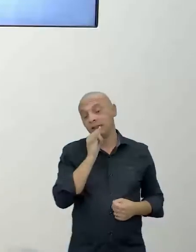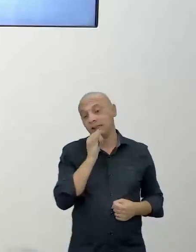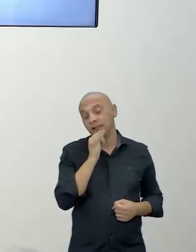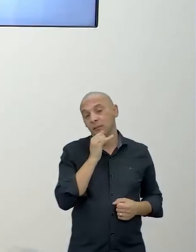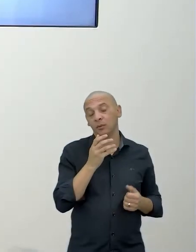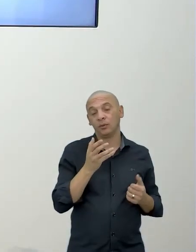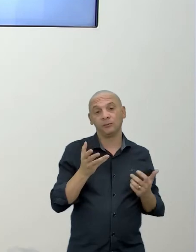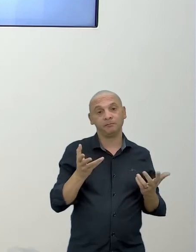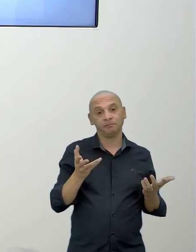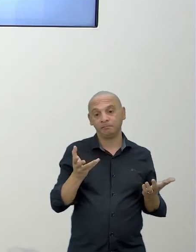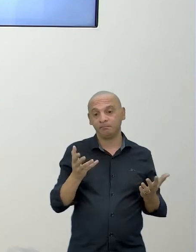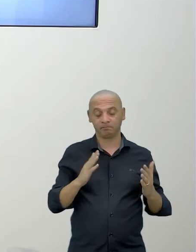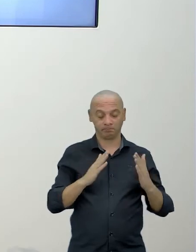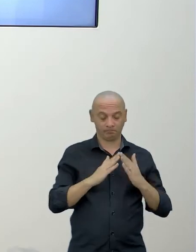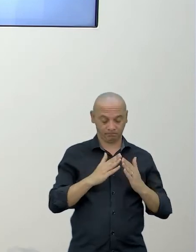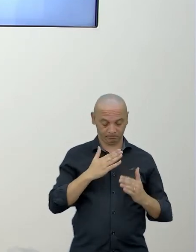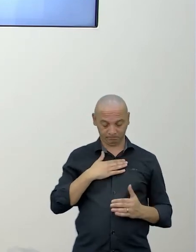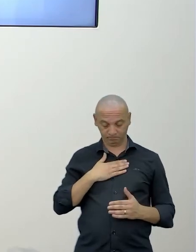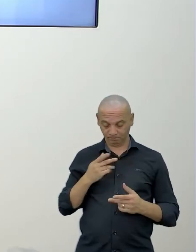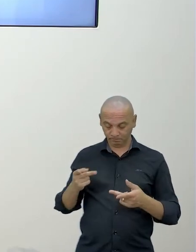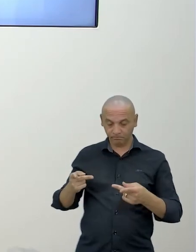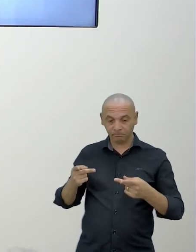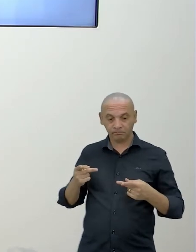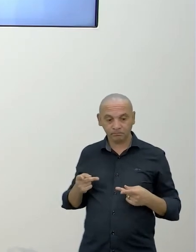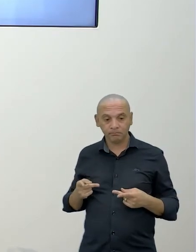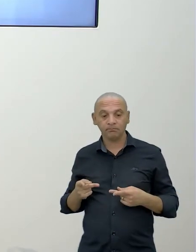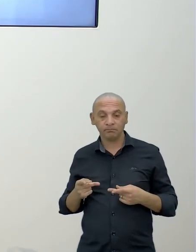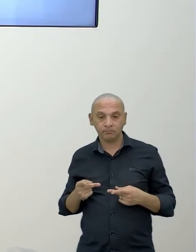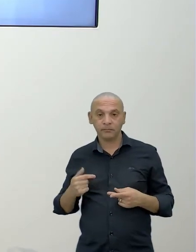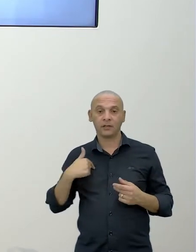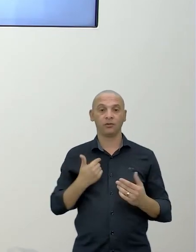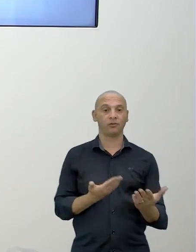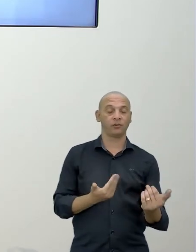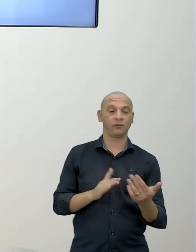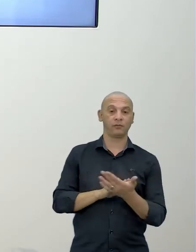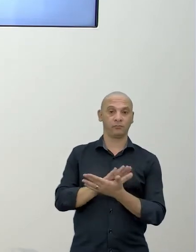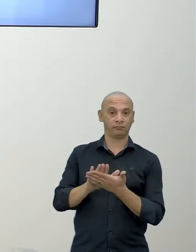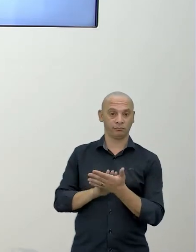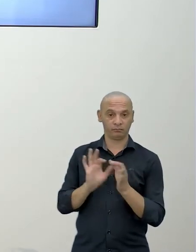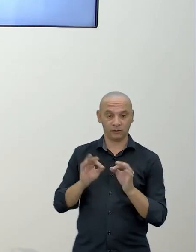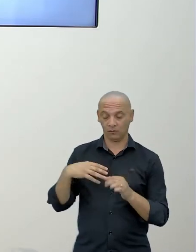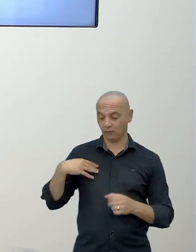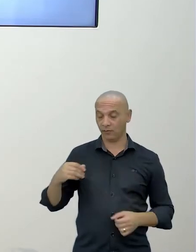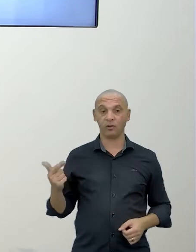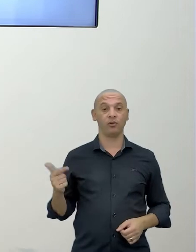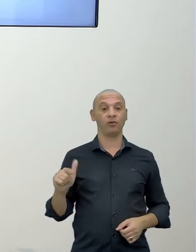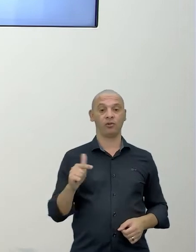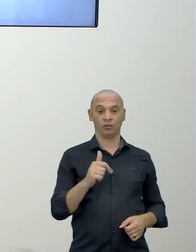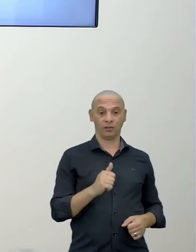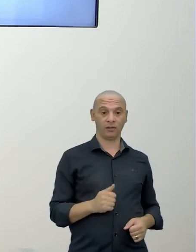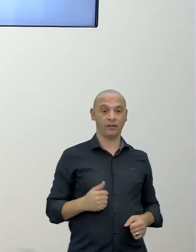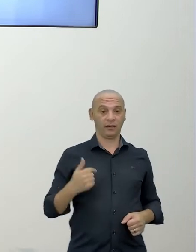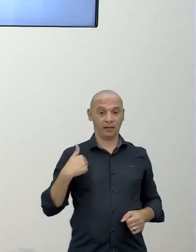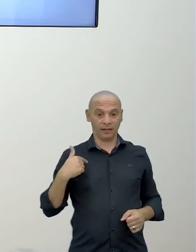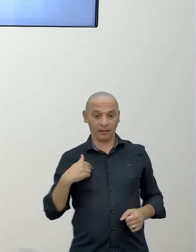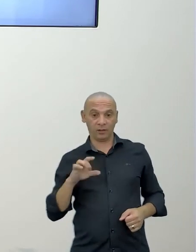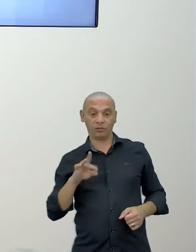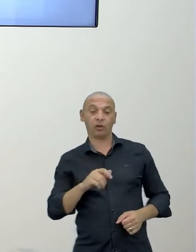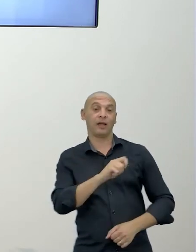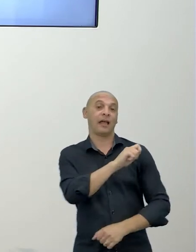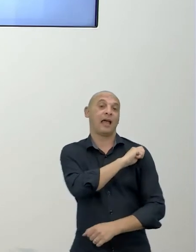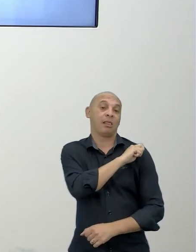sobre a alimentação dos adolescentes. Não adianta você ir, por exemplo, na minha casa, onde